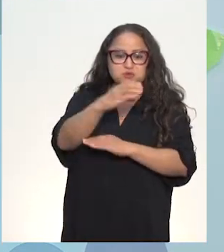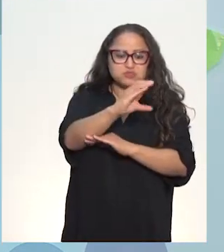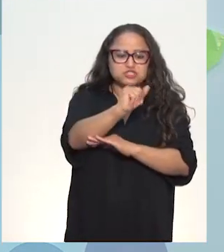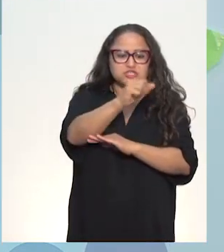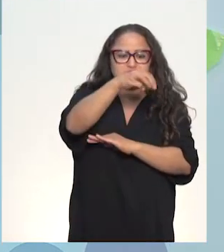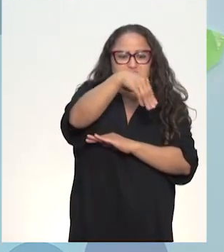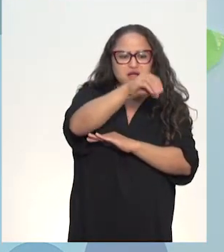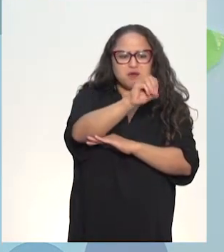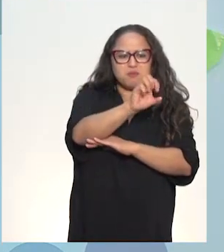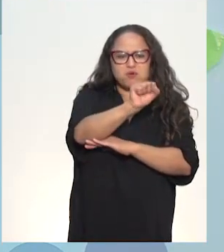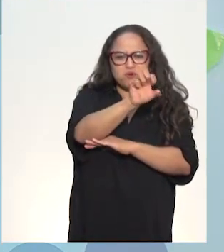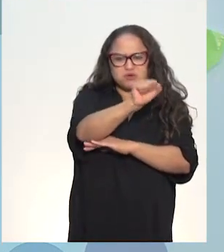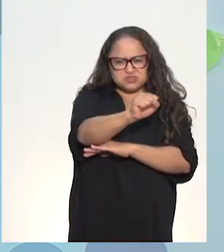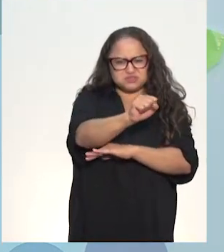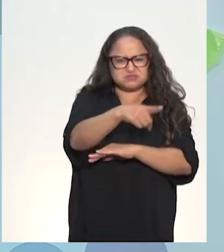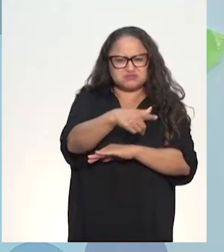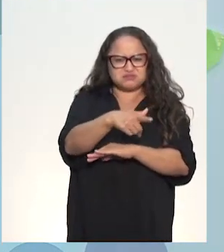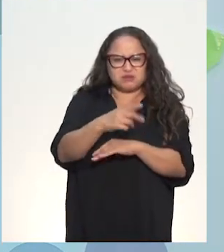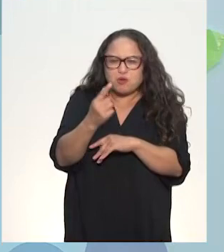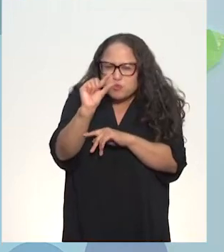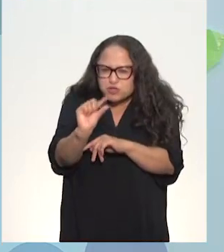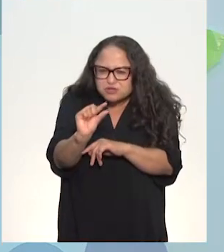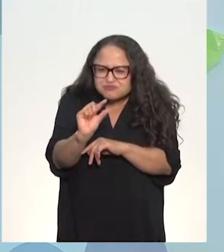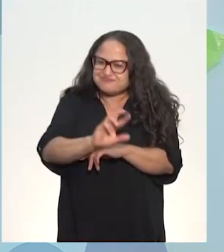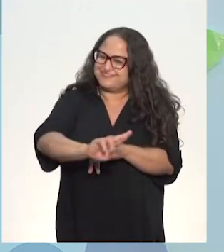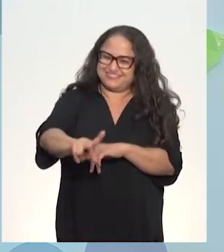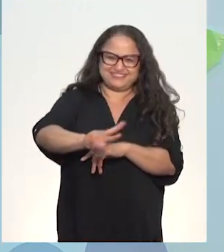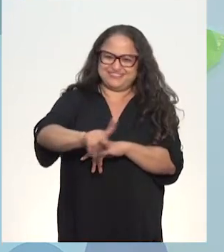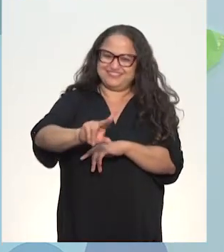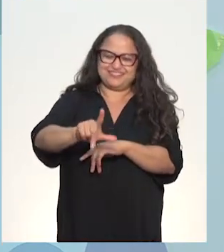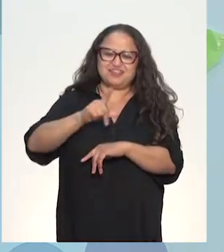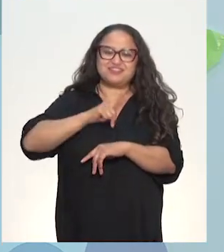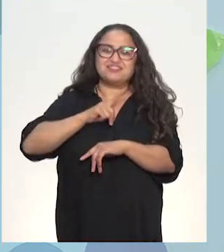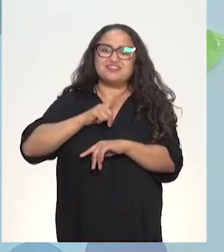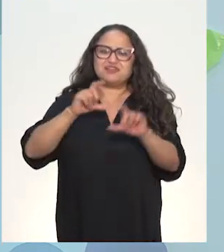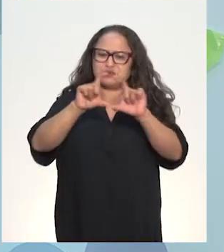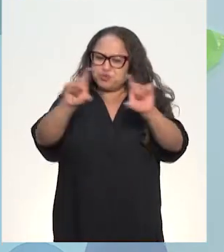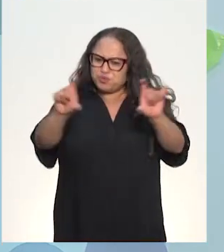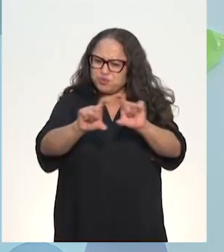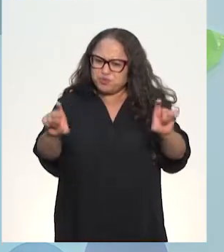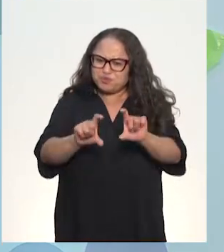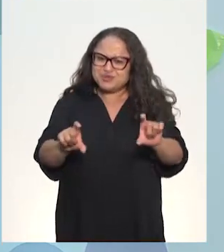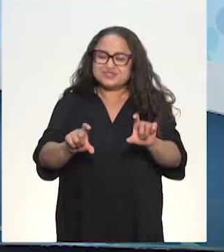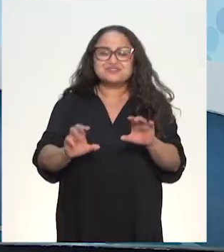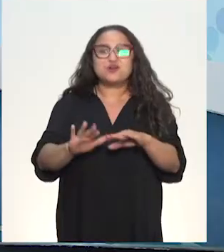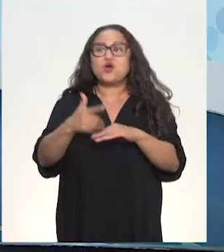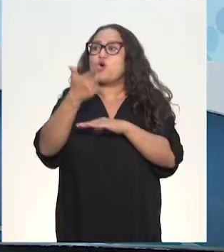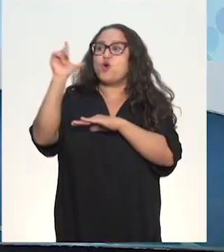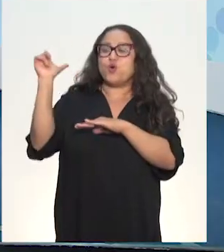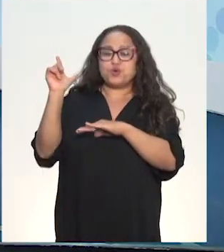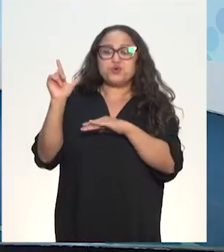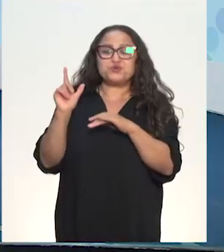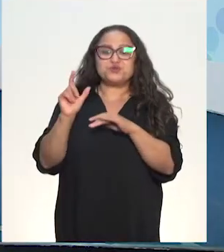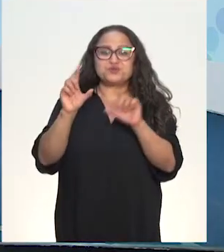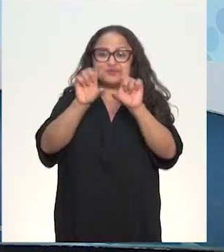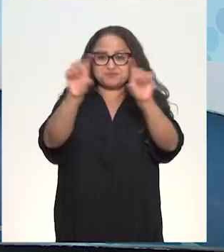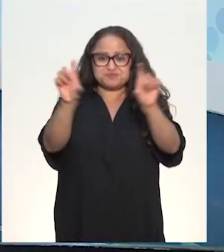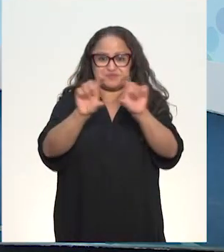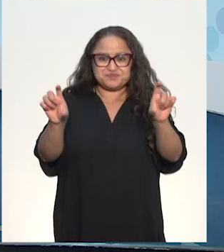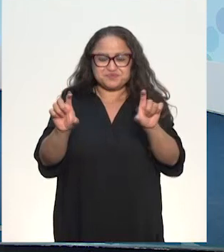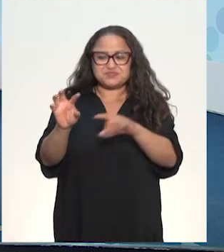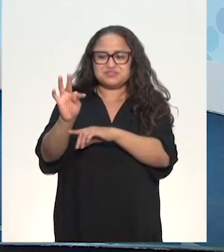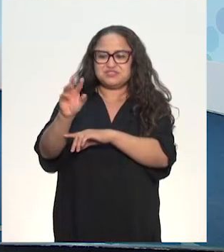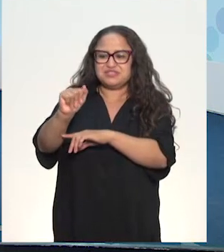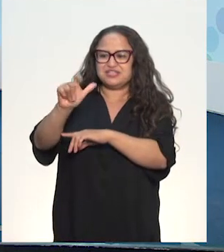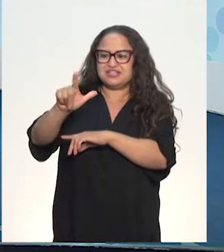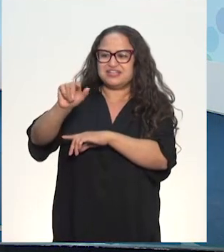E não é pouca Ó, coisa não, viu? vários E, alunos estão colocando trechos olha, aqui. quais trechos, por exemplo? Eu ia começar a Ó, falar de alguns trechos, mas pode a falar. Thalita